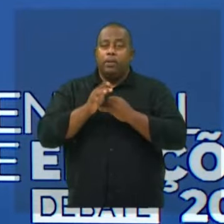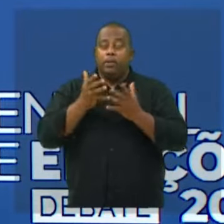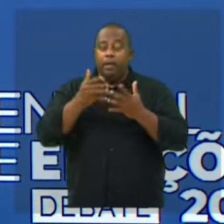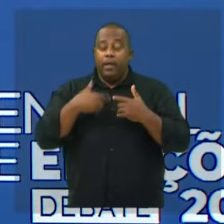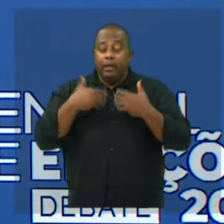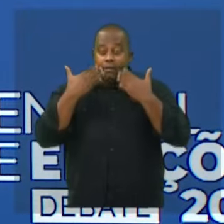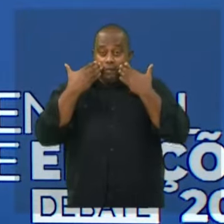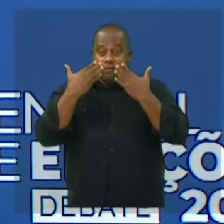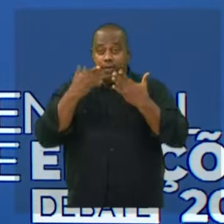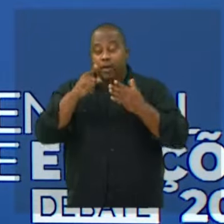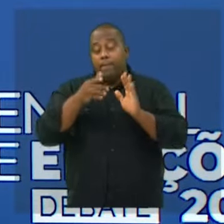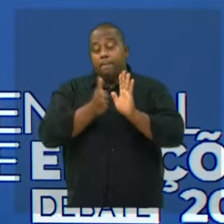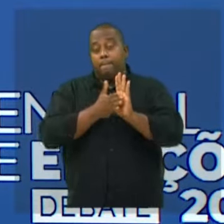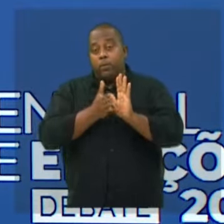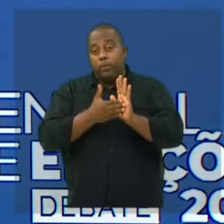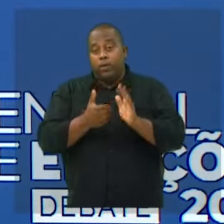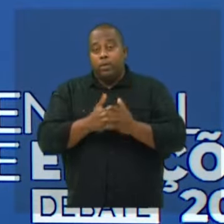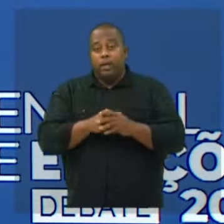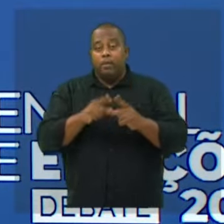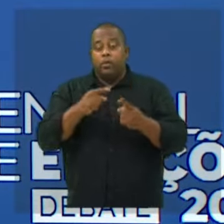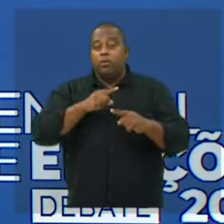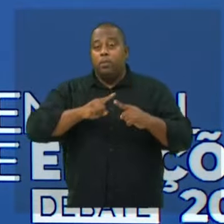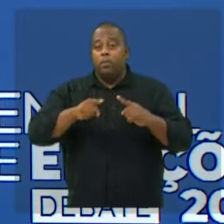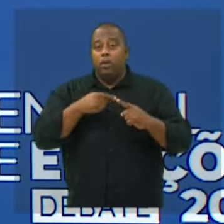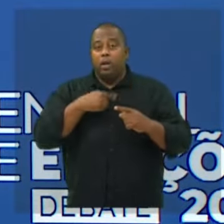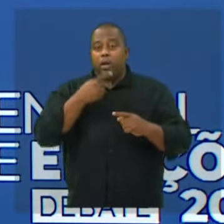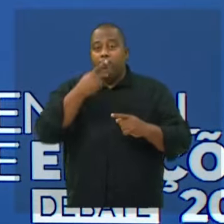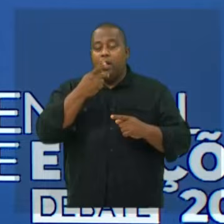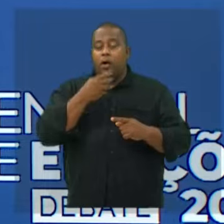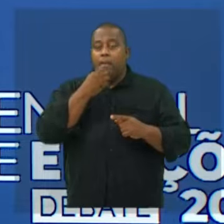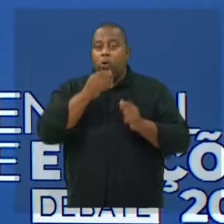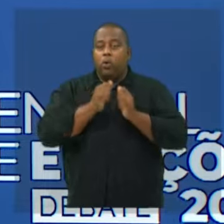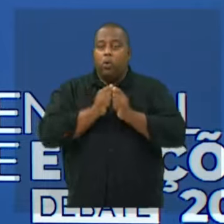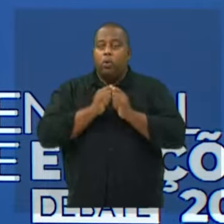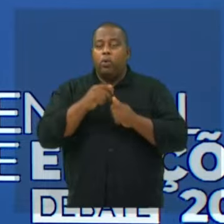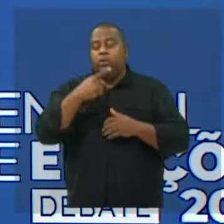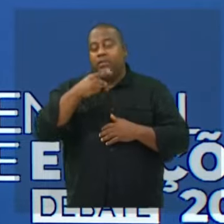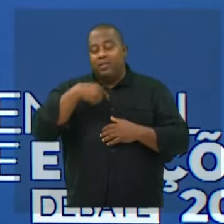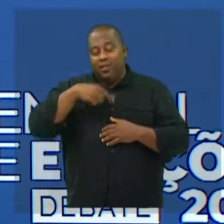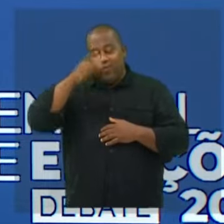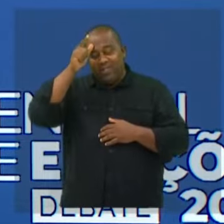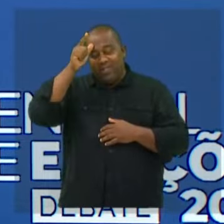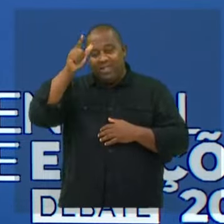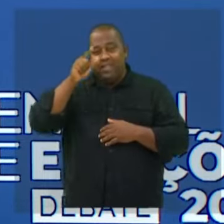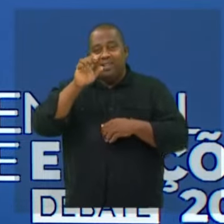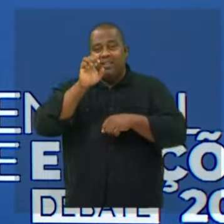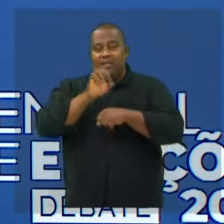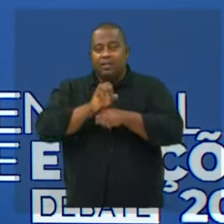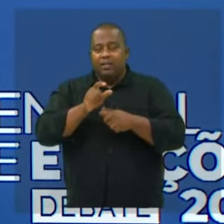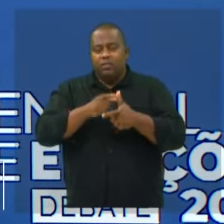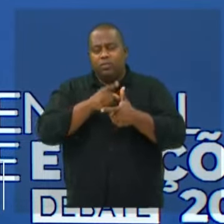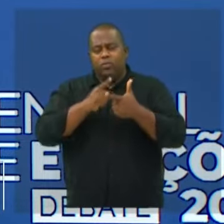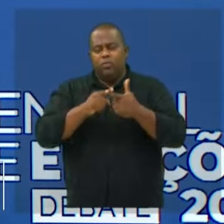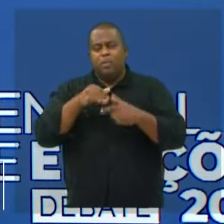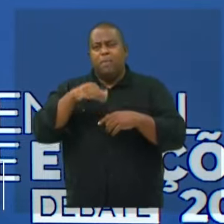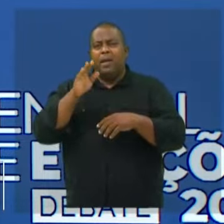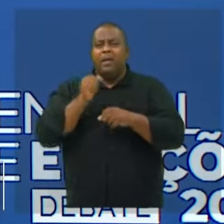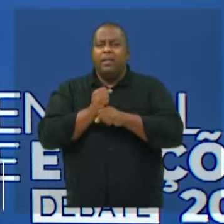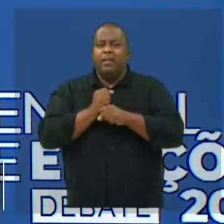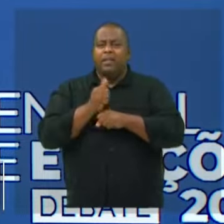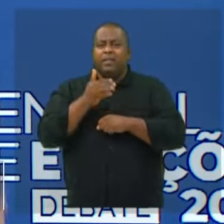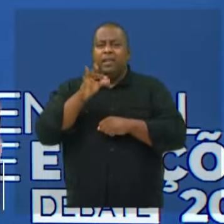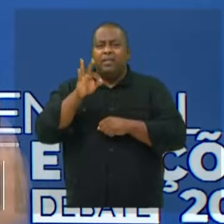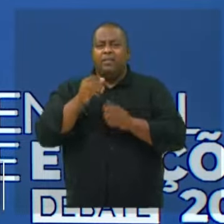ver propostas para futuro Aliás o senhor não pode falar de boas companhias quando o líder do Senhor no estado repito há mais de 10 anos se